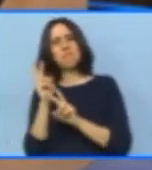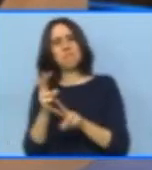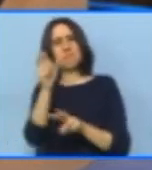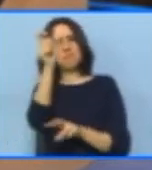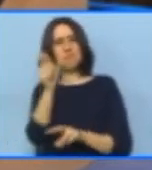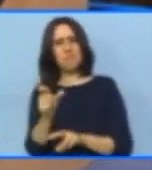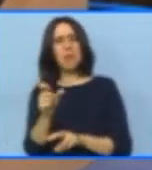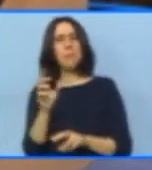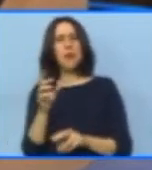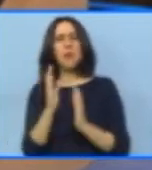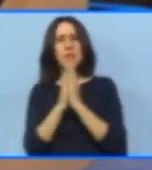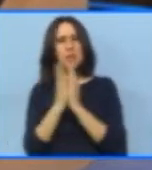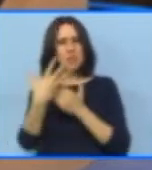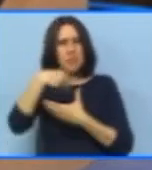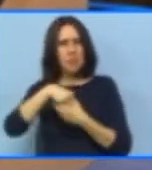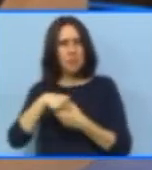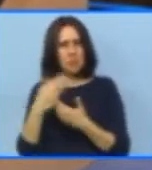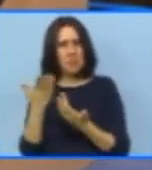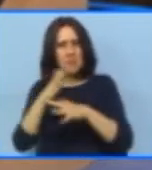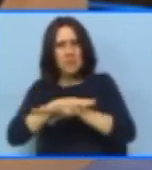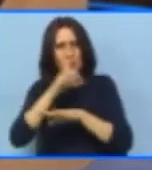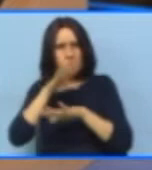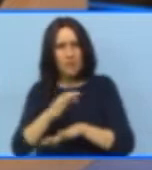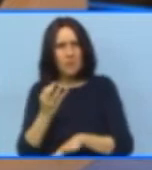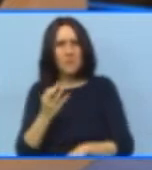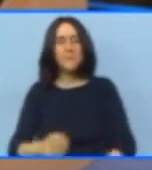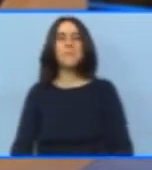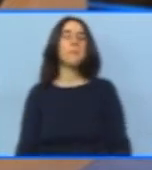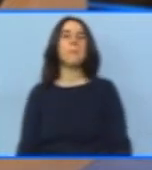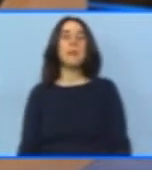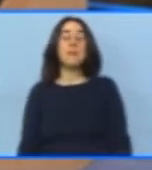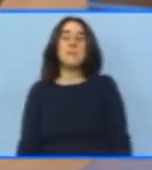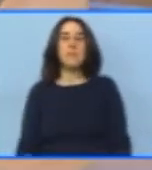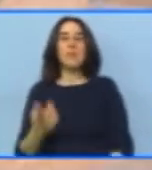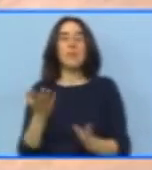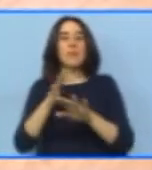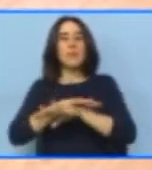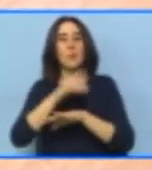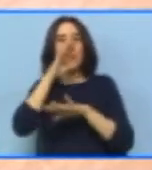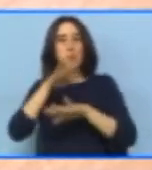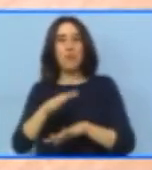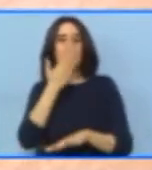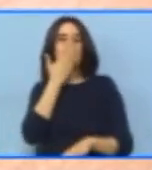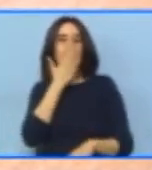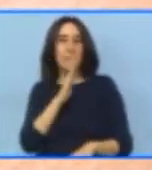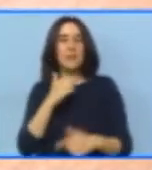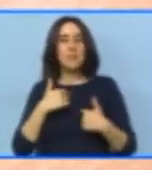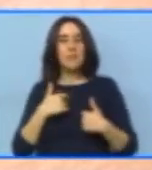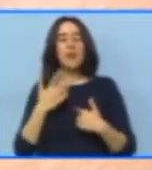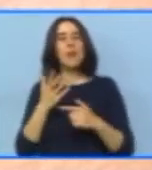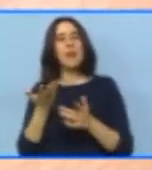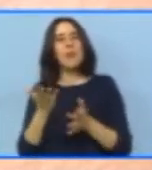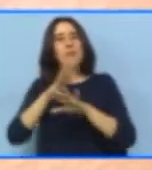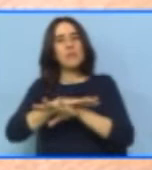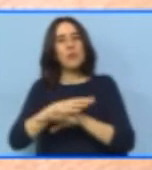Igreja é uma revolução imparável também? Também parece que é uma revolução imparável, mas a revolução é sobretudo uma intenção e uma